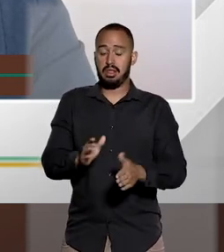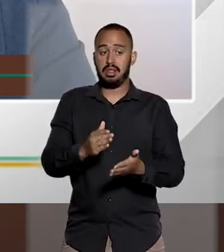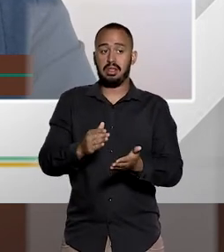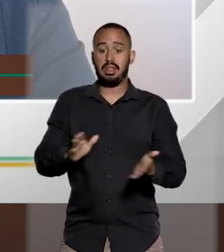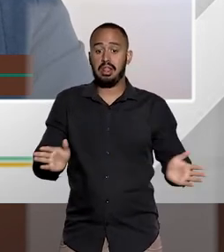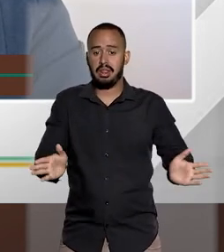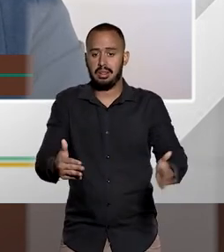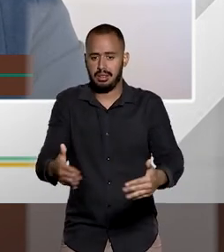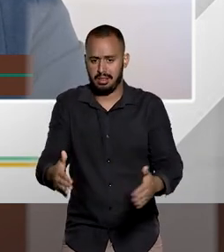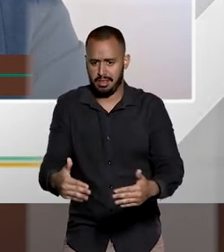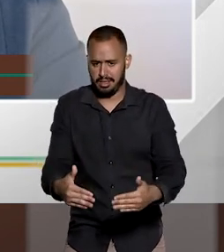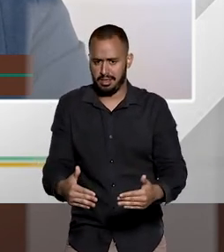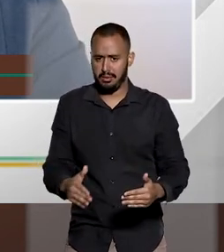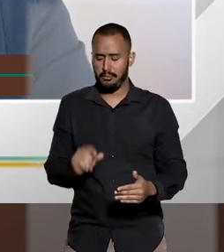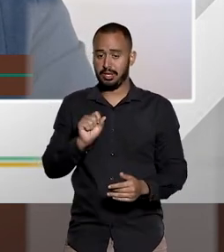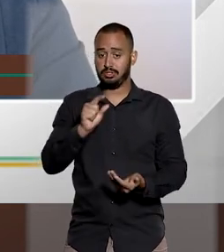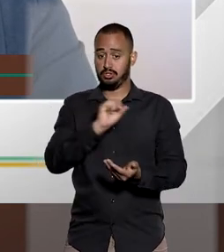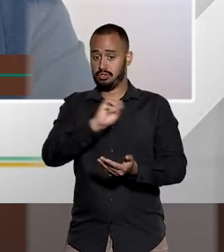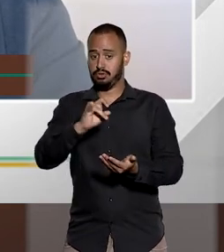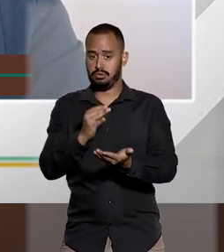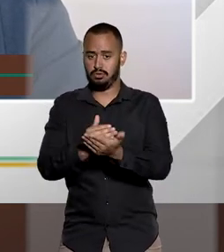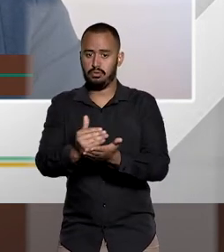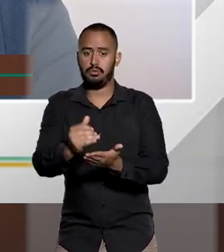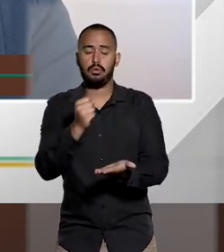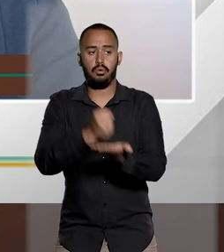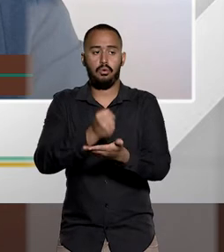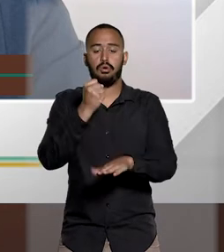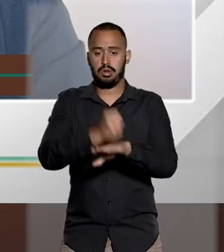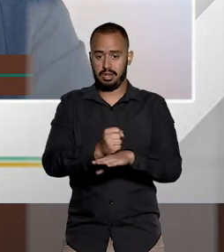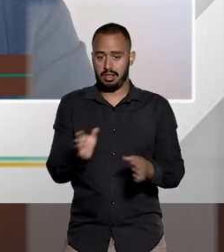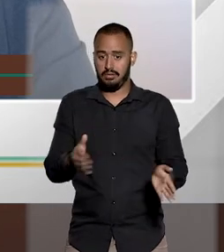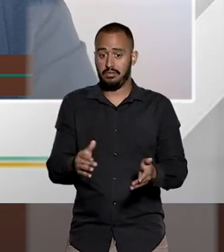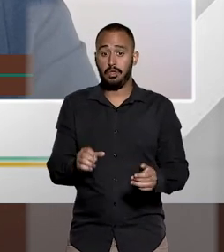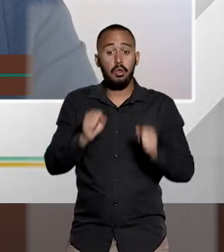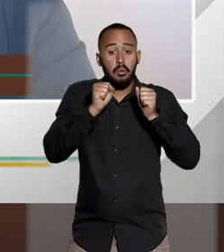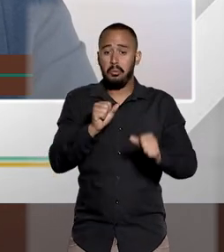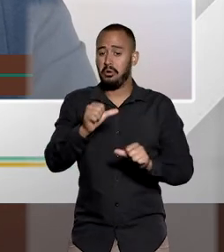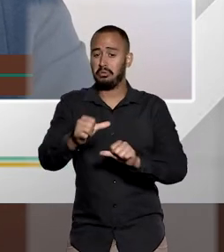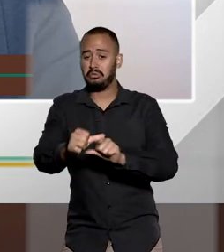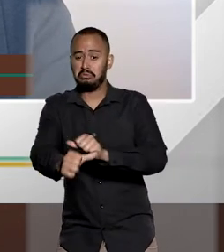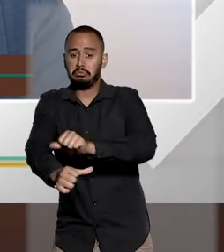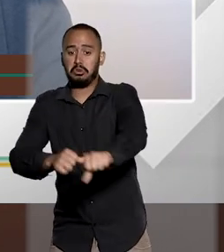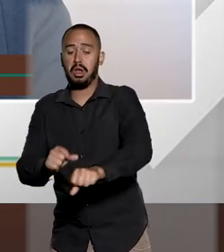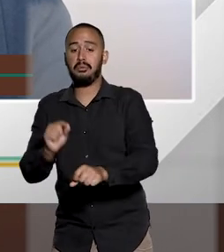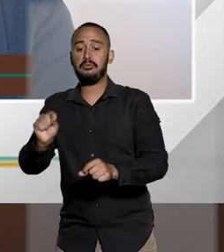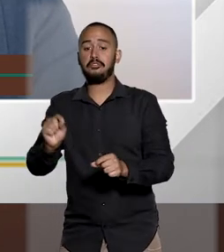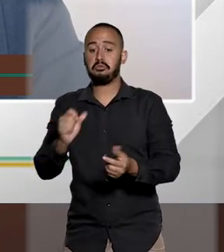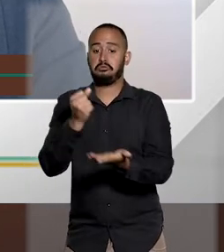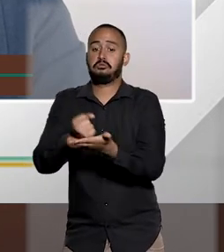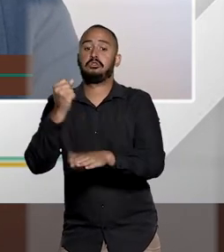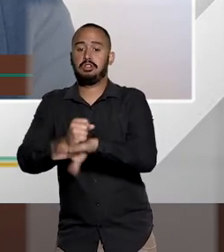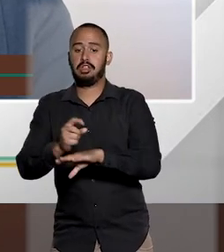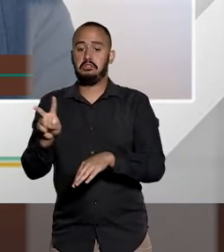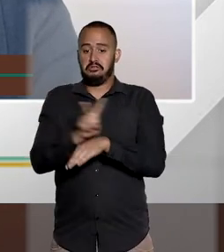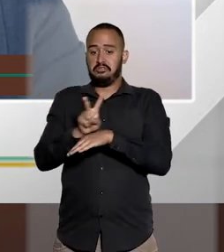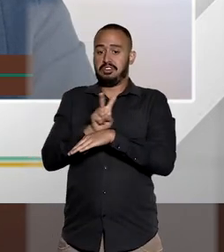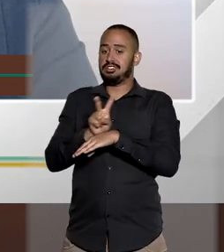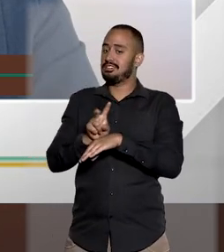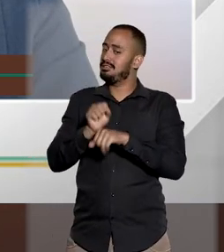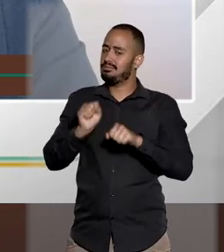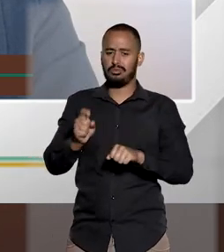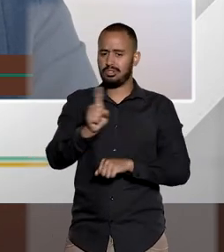transformar num serviço de vigilância, né? Isso é algo que também a professora Maria Silvia trouxe na doutrina dela e que agora é acoplado à nova lei,